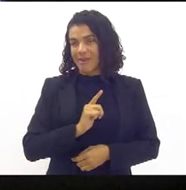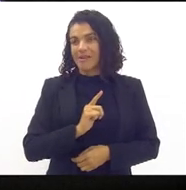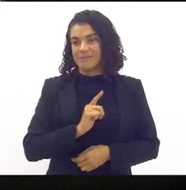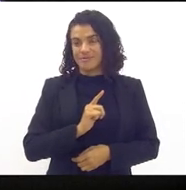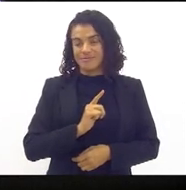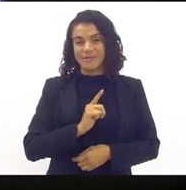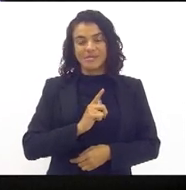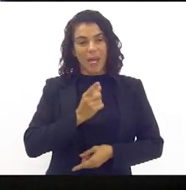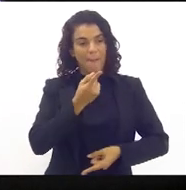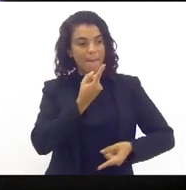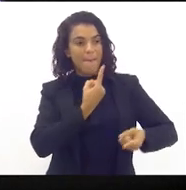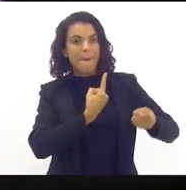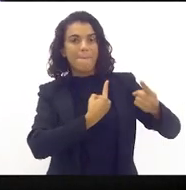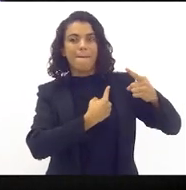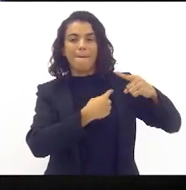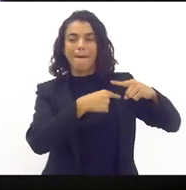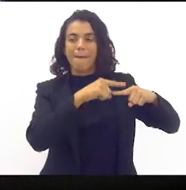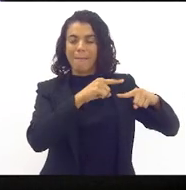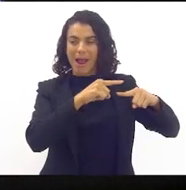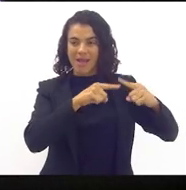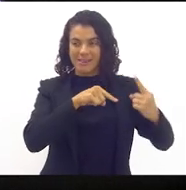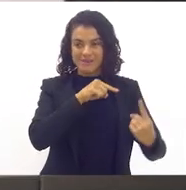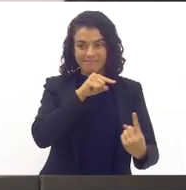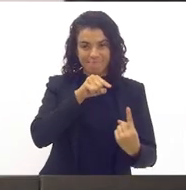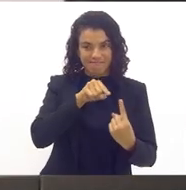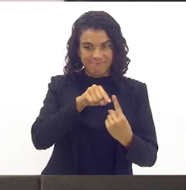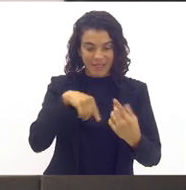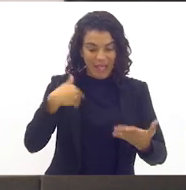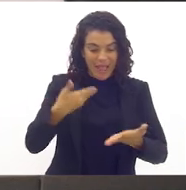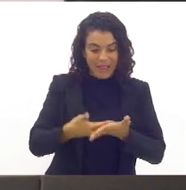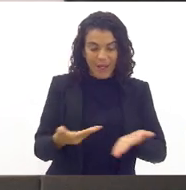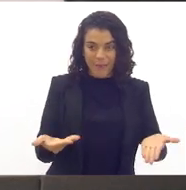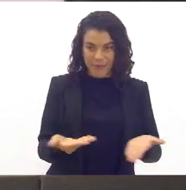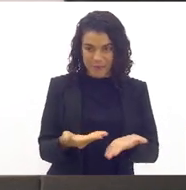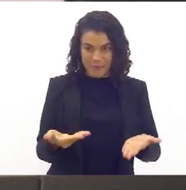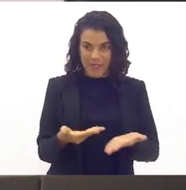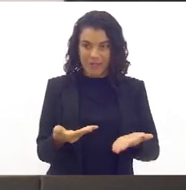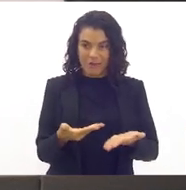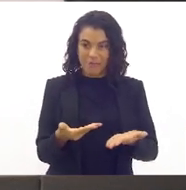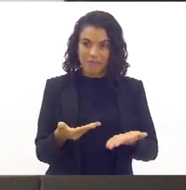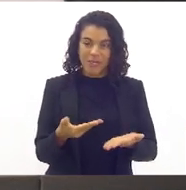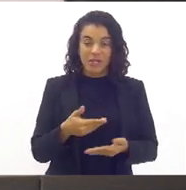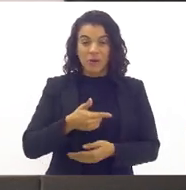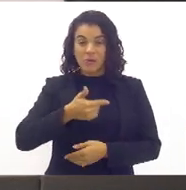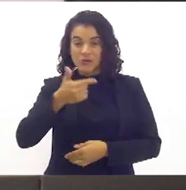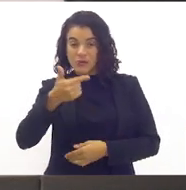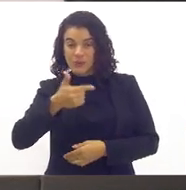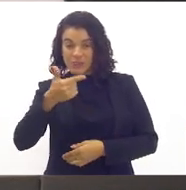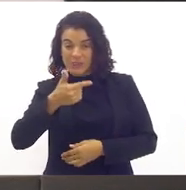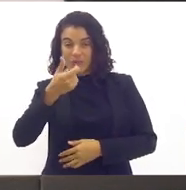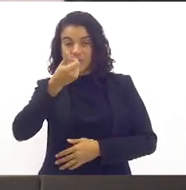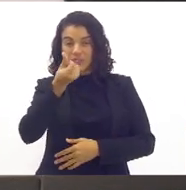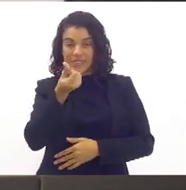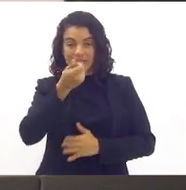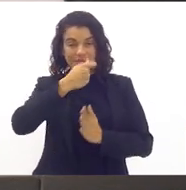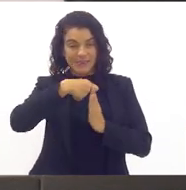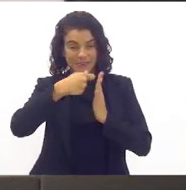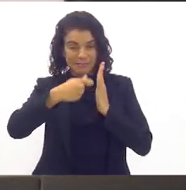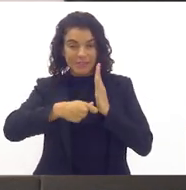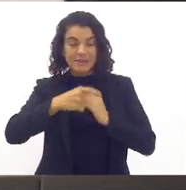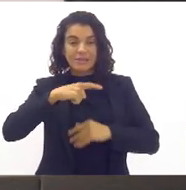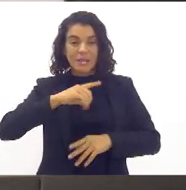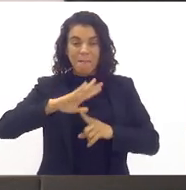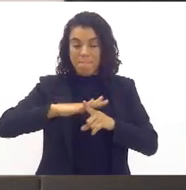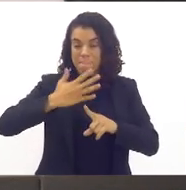a gente está superando a meta aqui no resultado primário de 2023 no momento. Então, assim, em que pese a gente, no segundo semestre, é mais carregado, porque a gente tem mais despesas, a gente